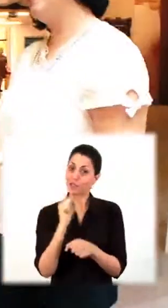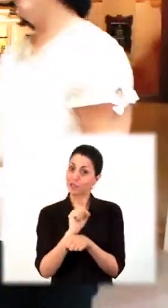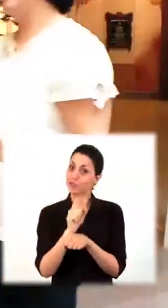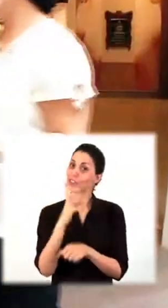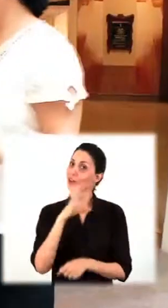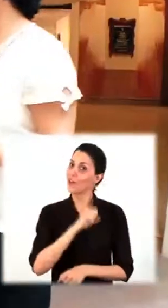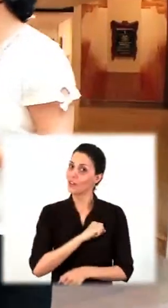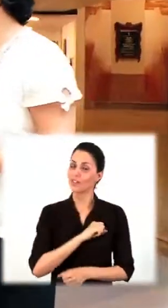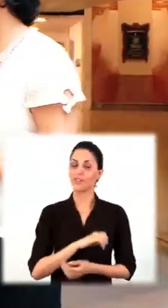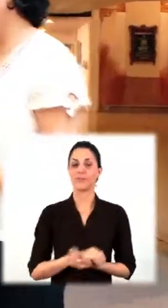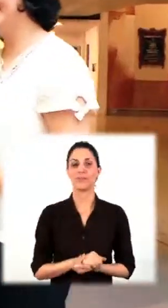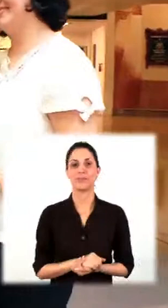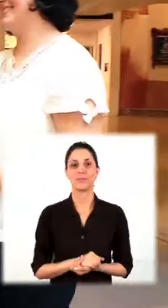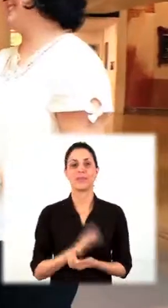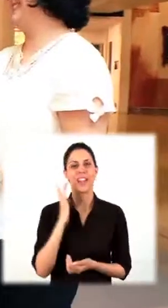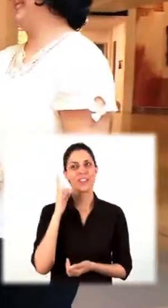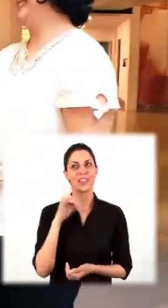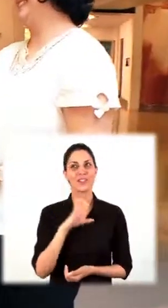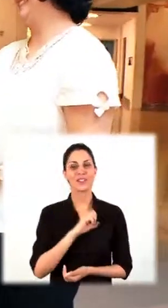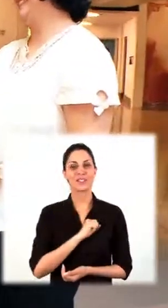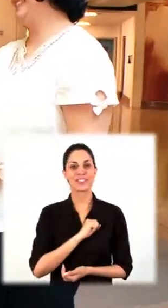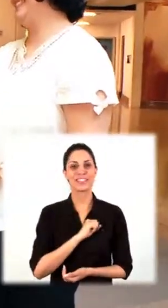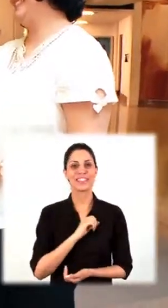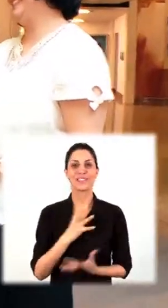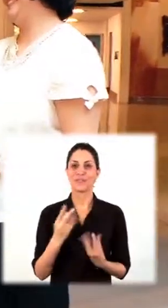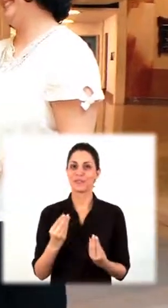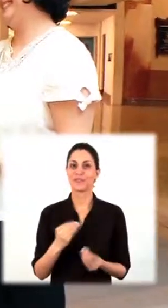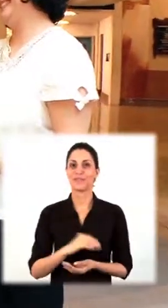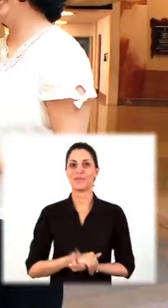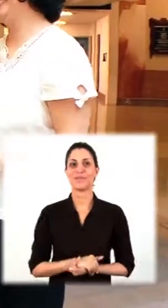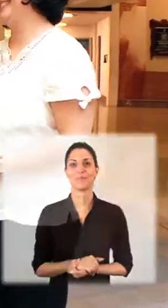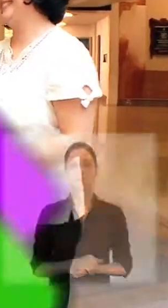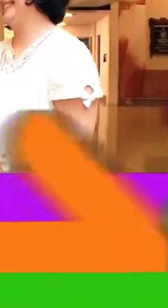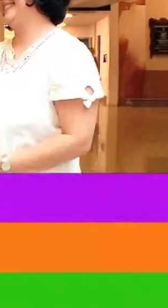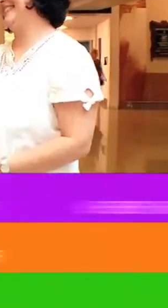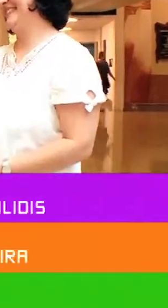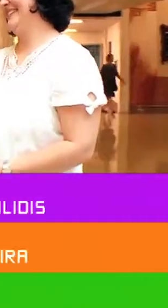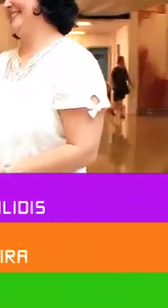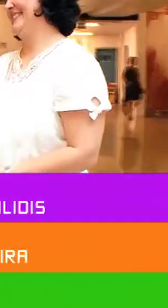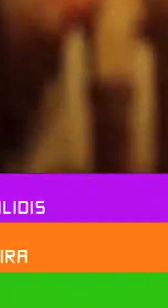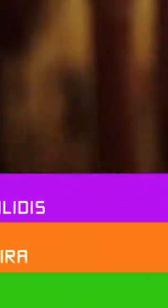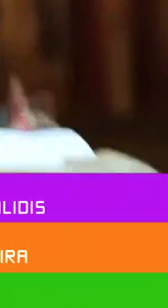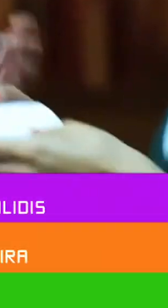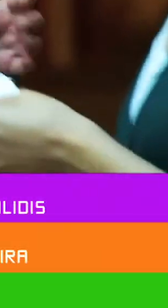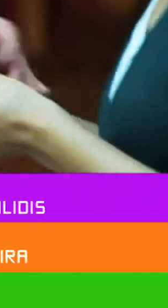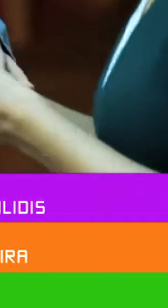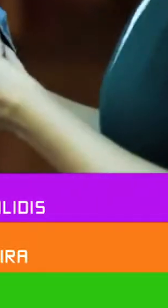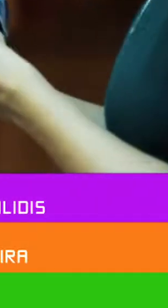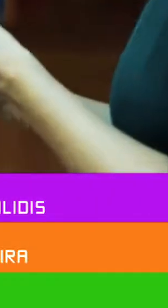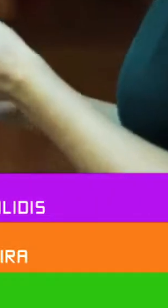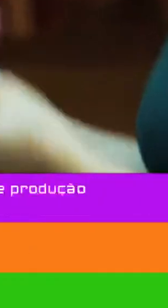que você goste, né? Acho que ela vai gostar bastante. Eu acho. Aqui pra você.